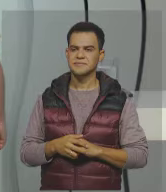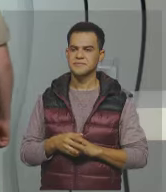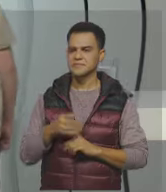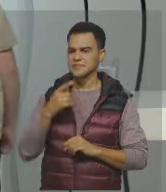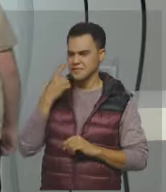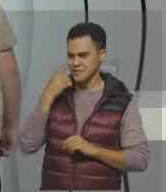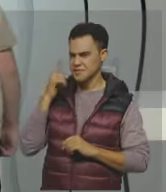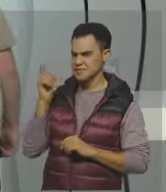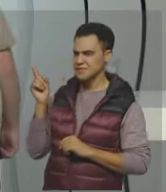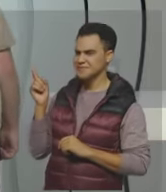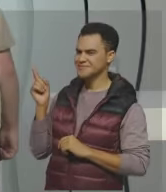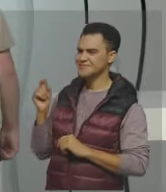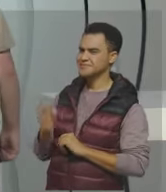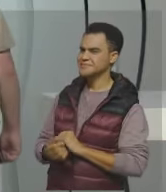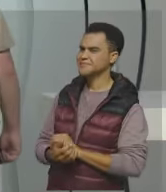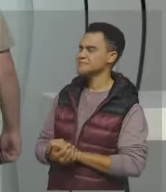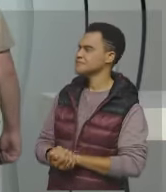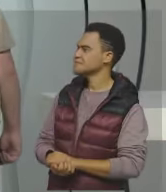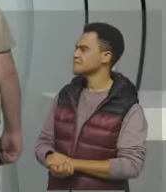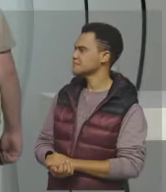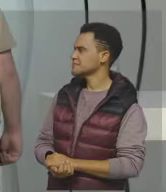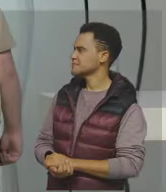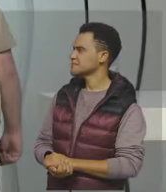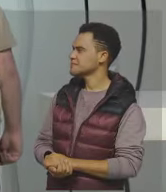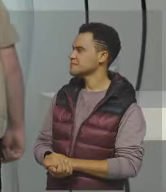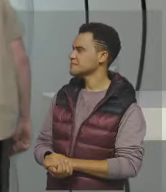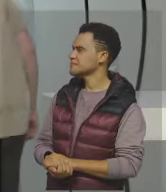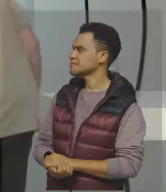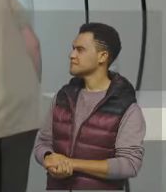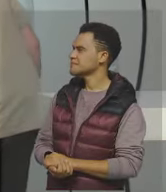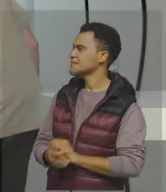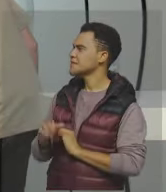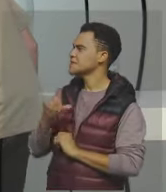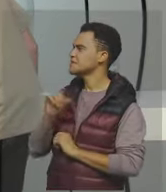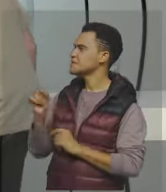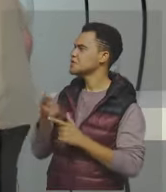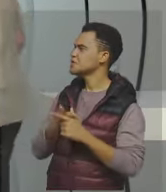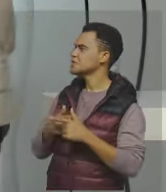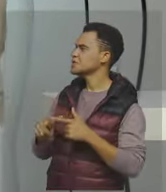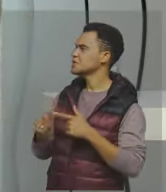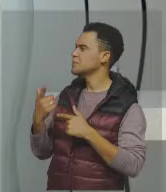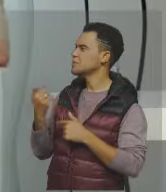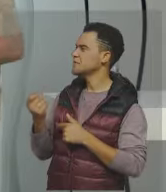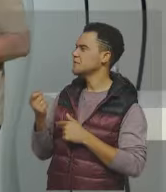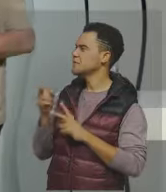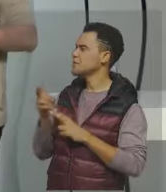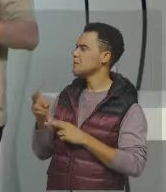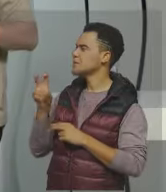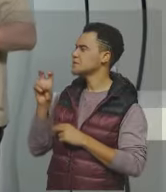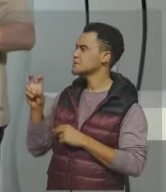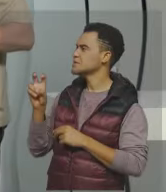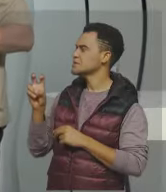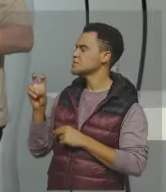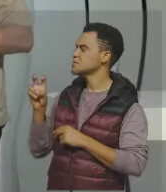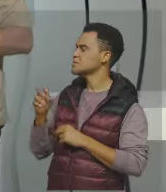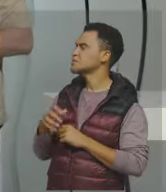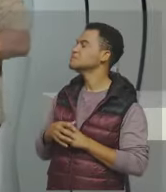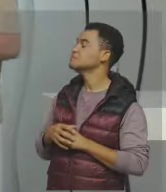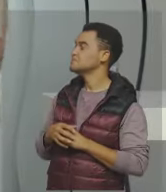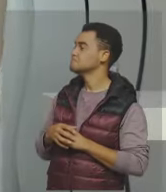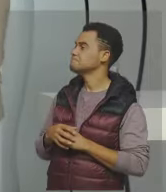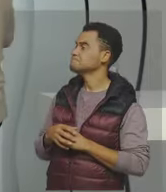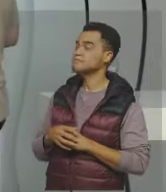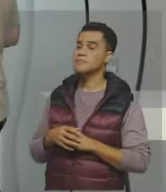100 dividido por 20, que é igual a 5 ohms. O que eu vou fazer agora,